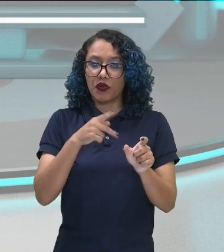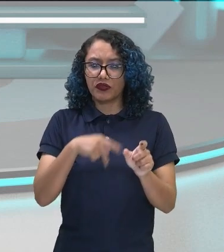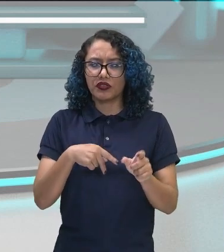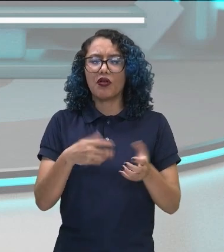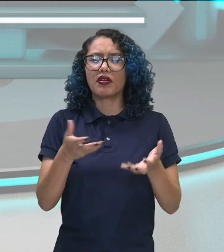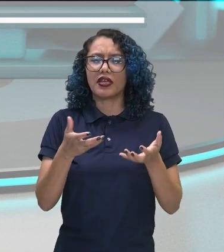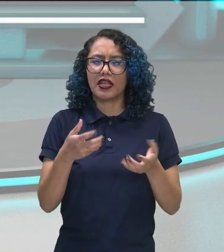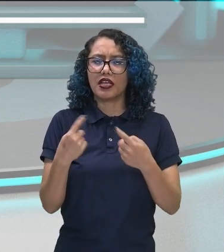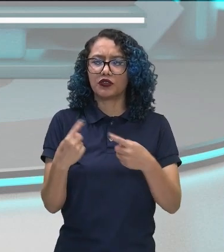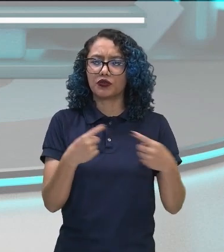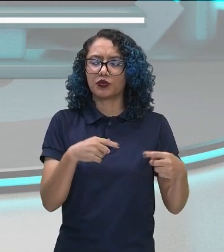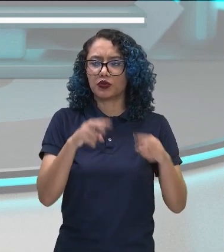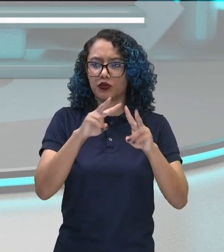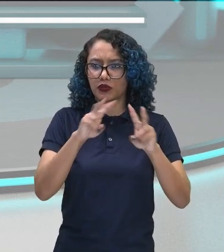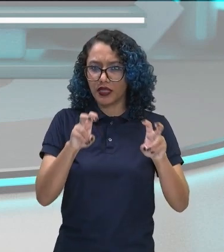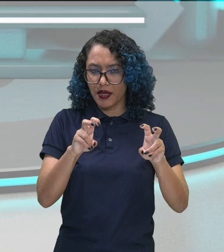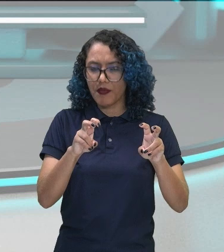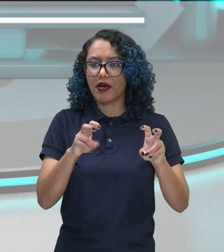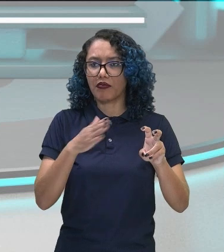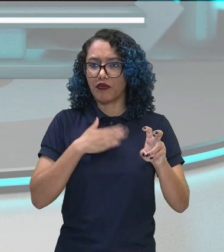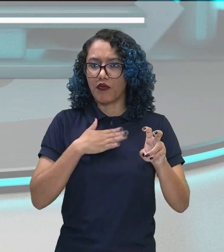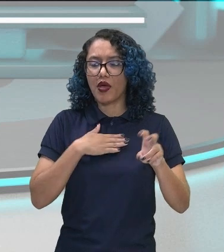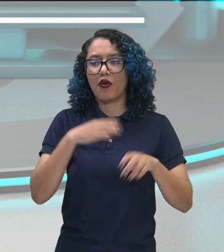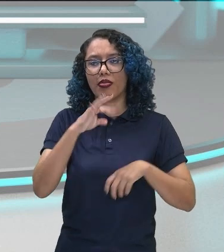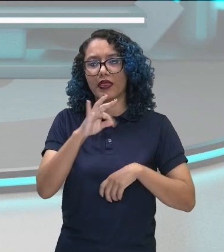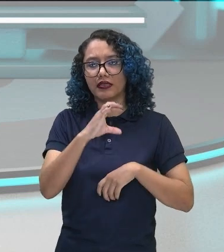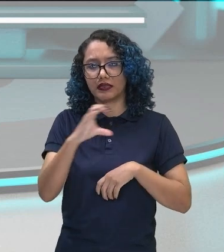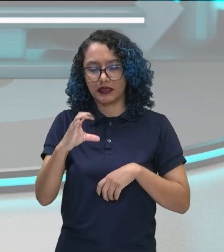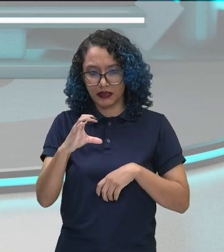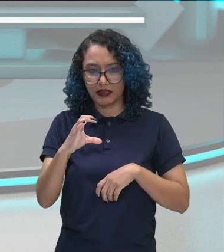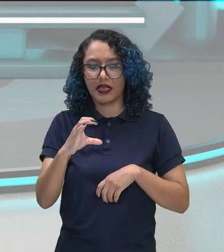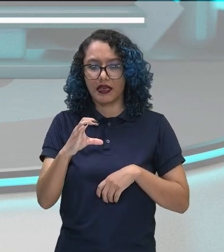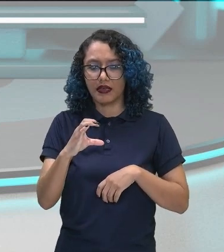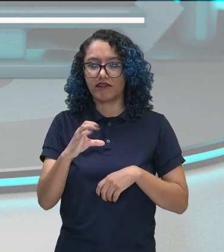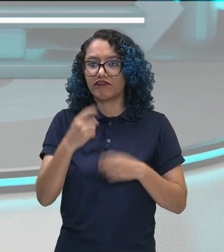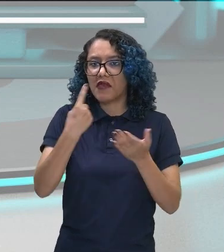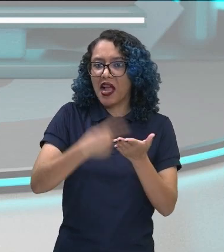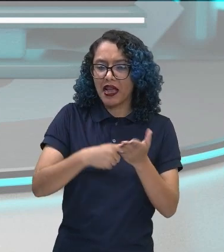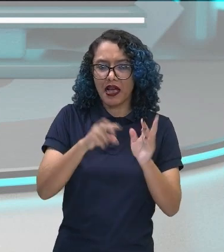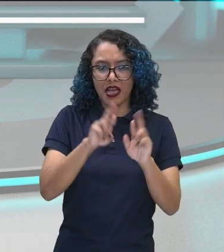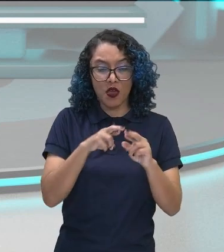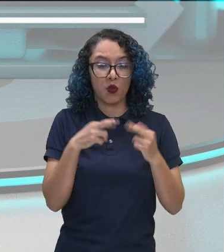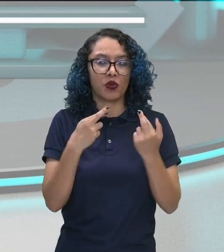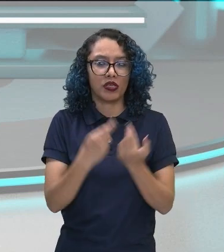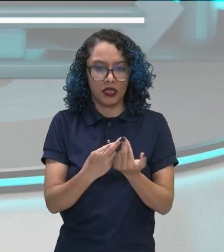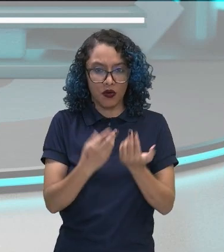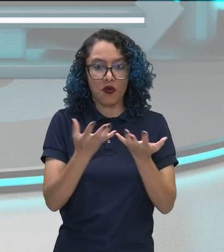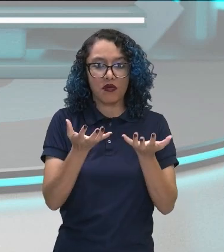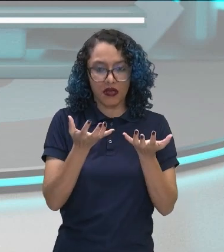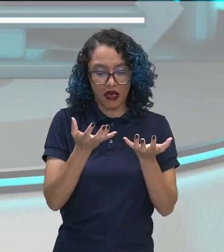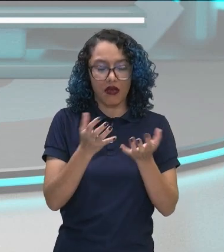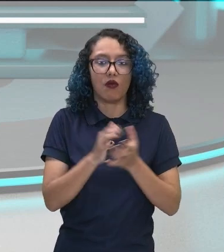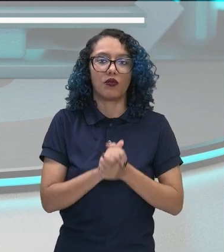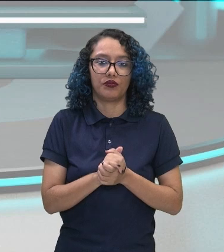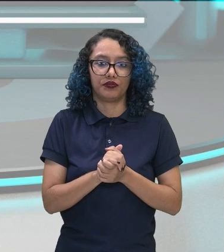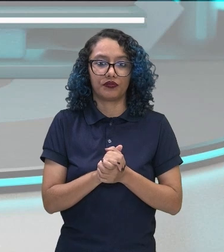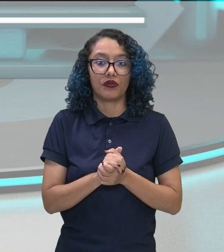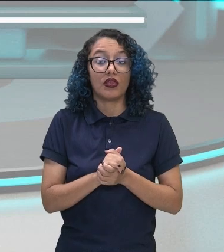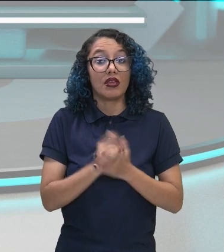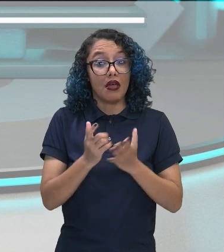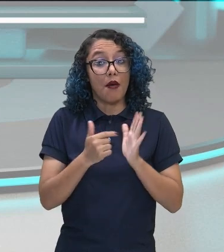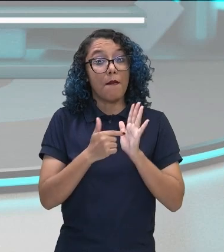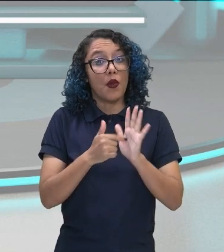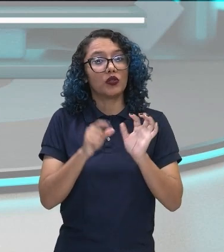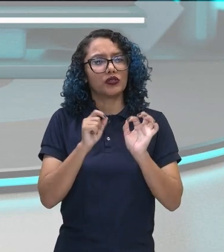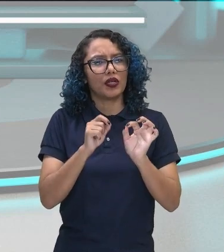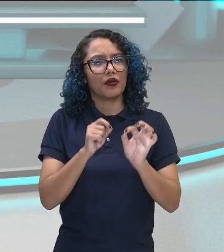trabalho de conclusão de curso em uma reunião, se possível. Então, mostra que ele tem uma certa distância do